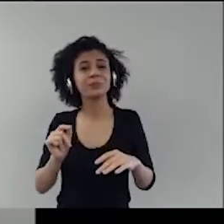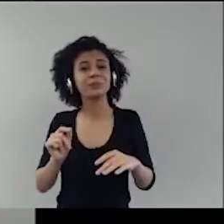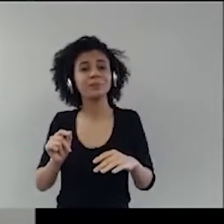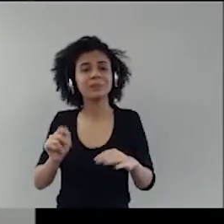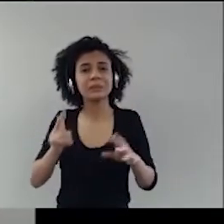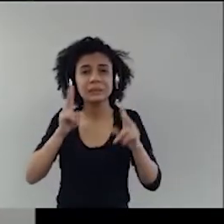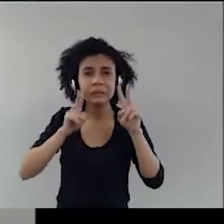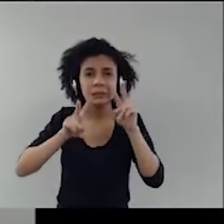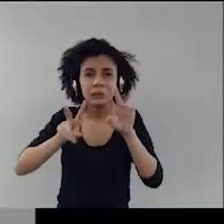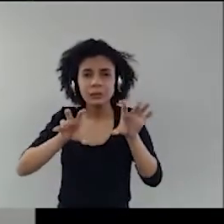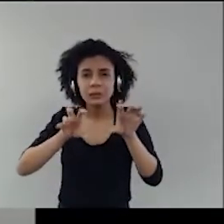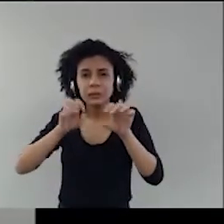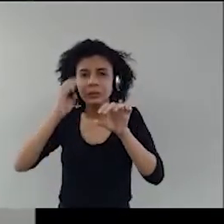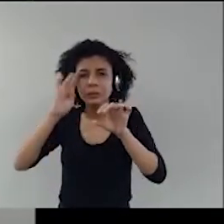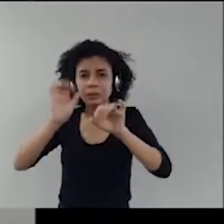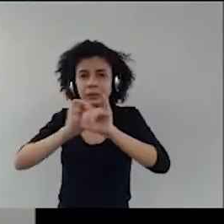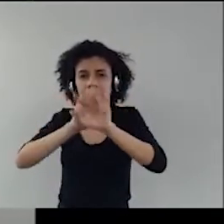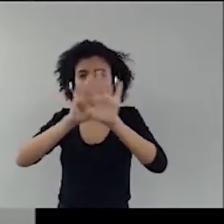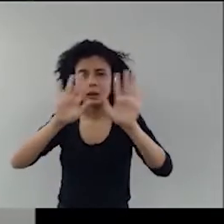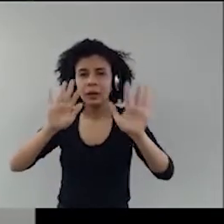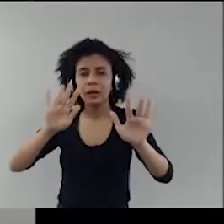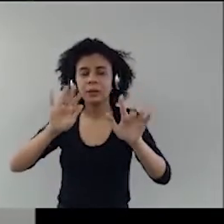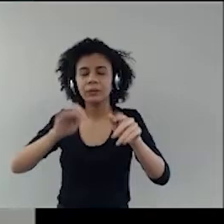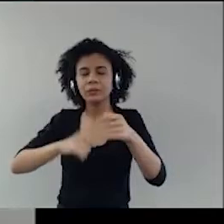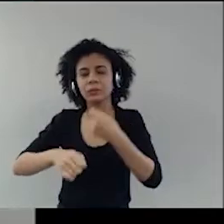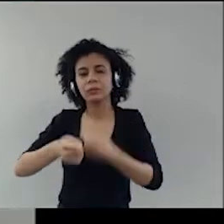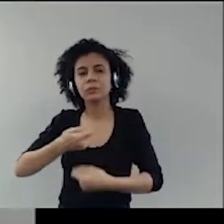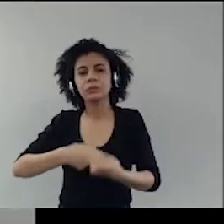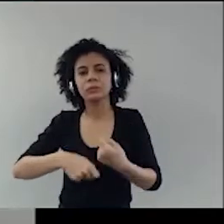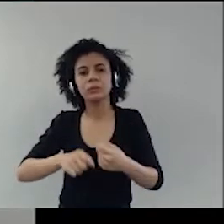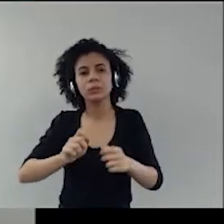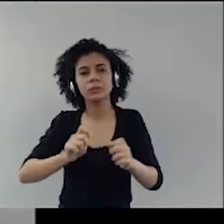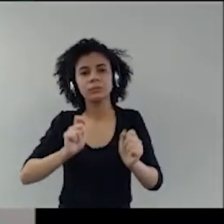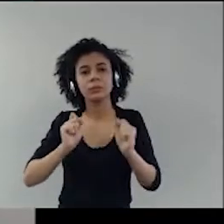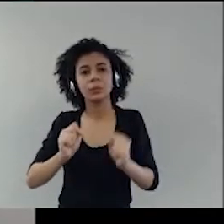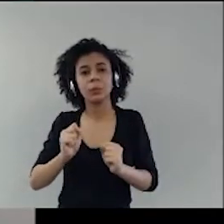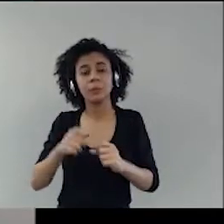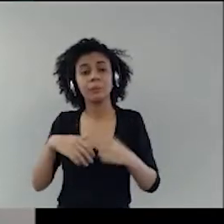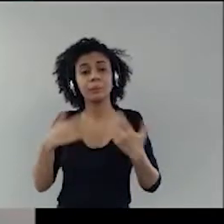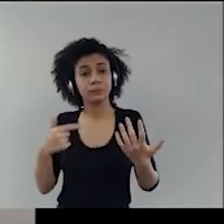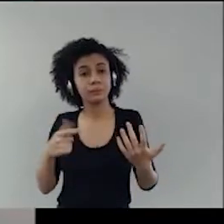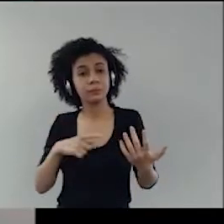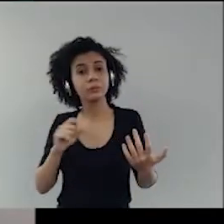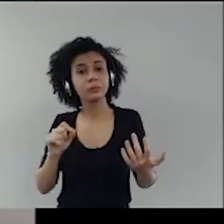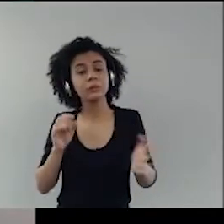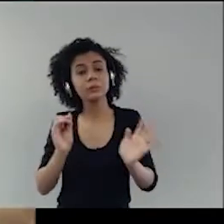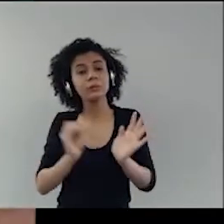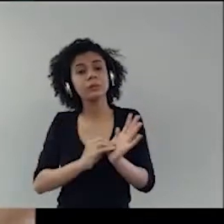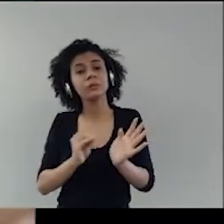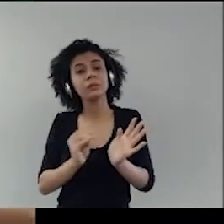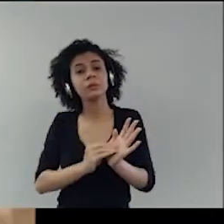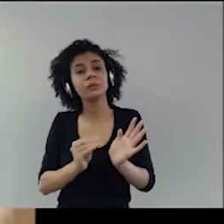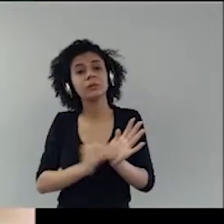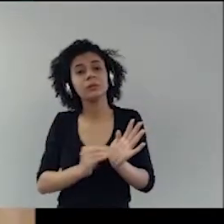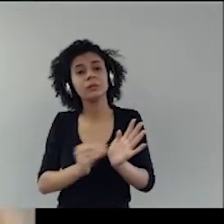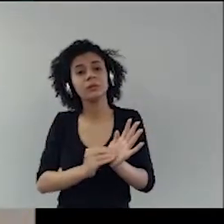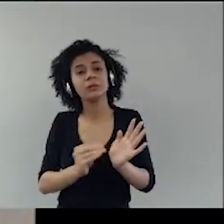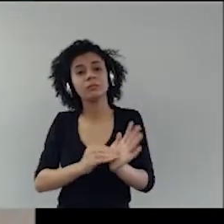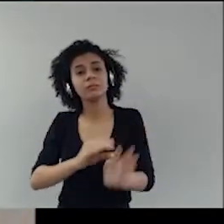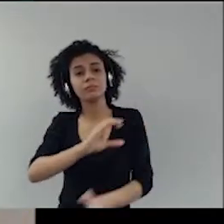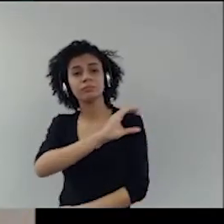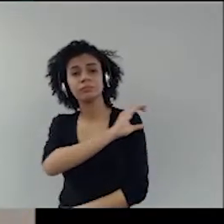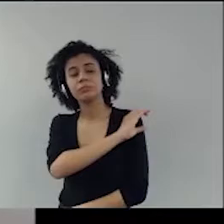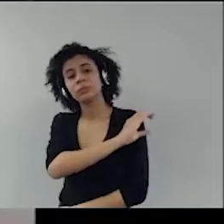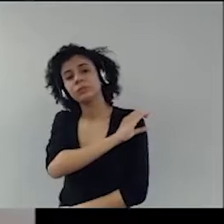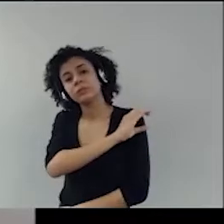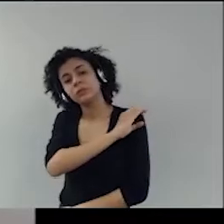absorvido, especialmente pelos órgãos de controle. Mas temos, de um outro lado, uma falta de